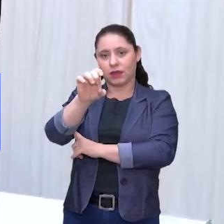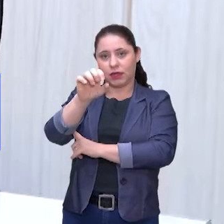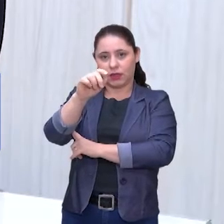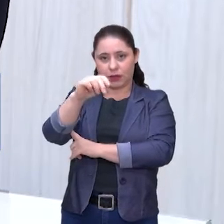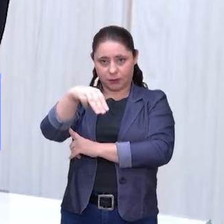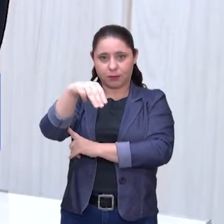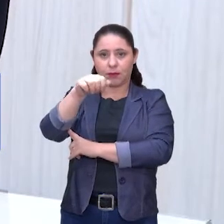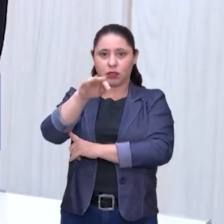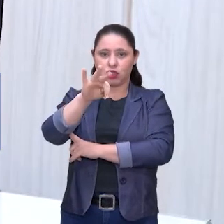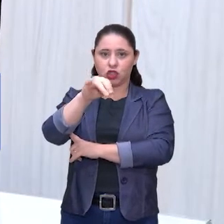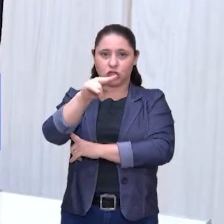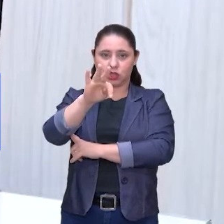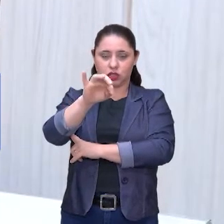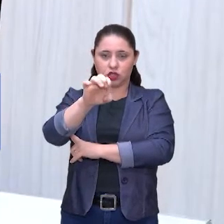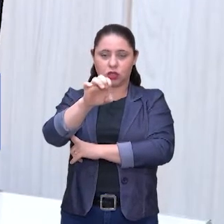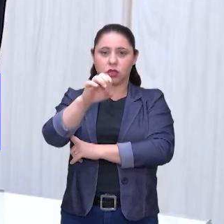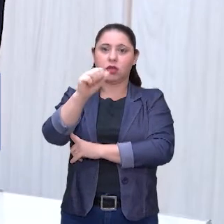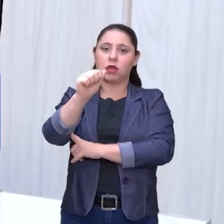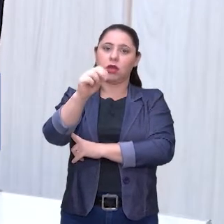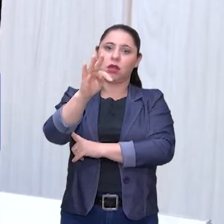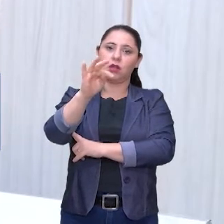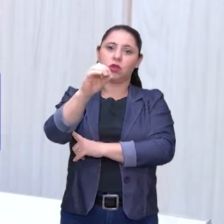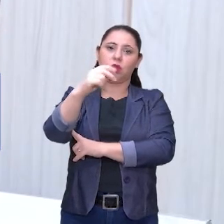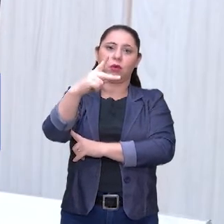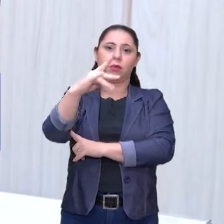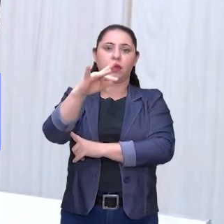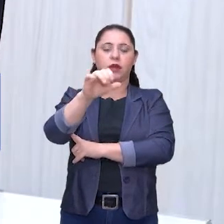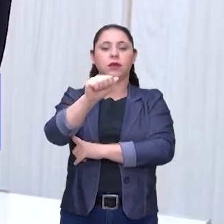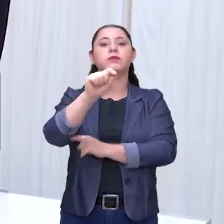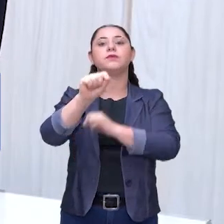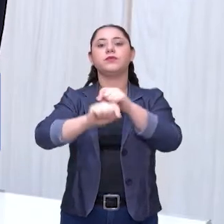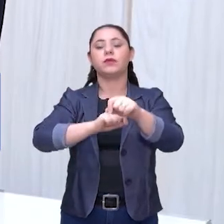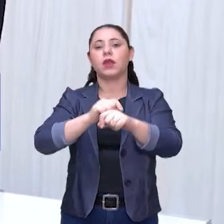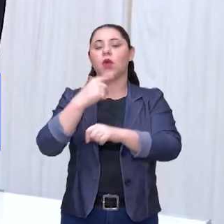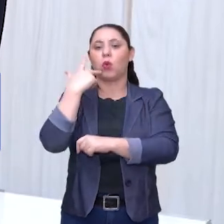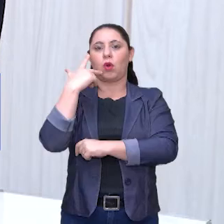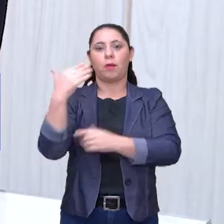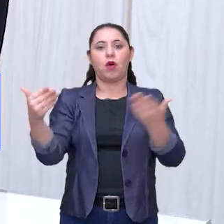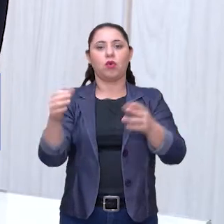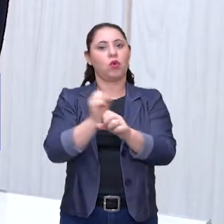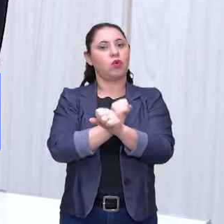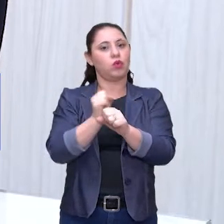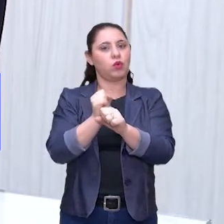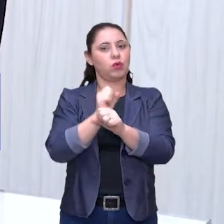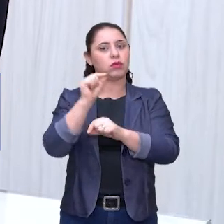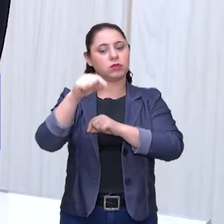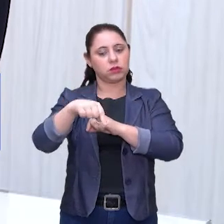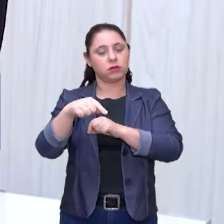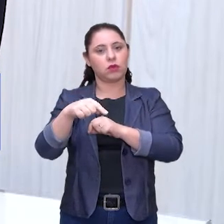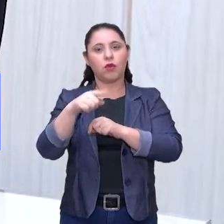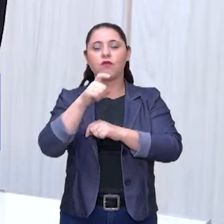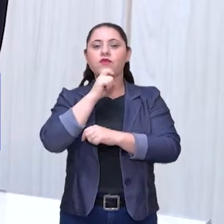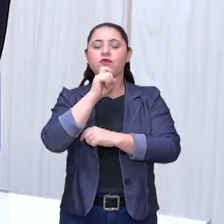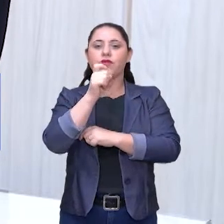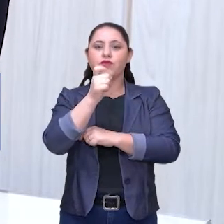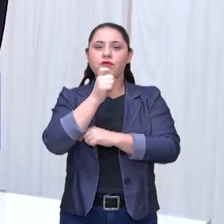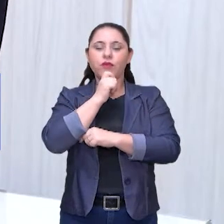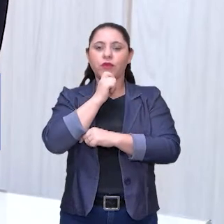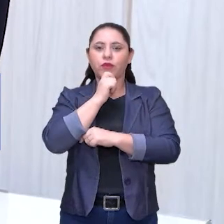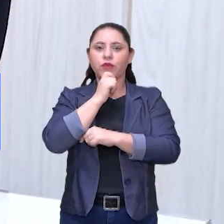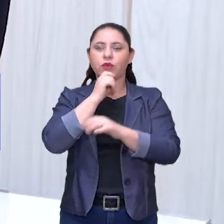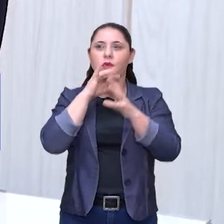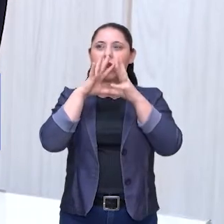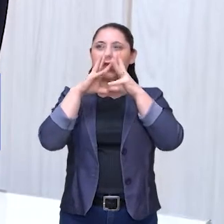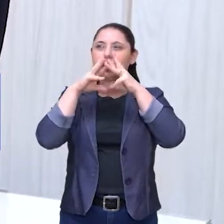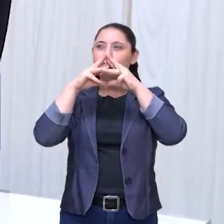dermatite atópica. Dermatite atópica é uma doença muito comum agora nessa época do ano, né?